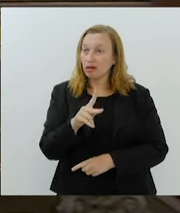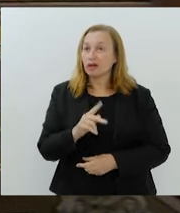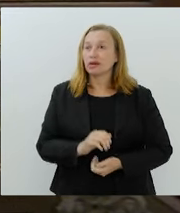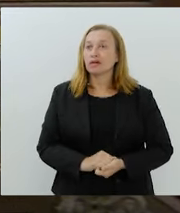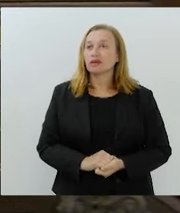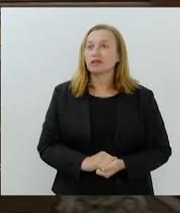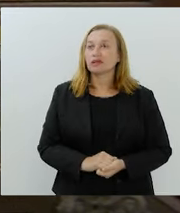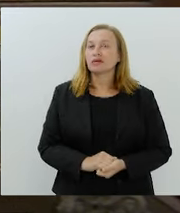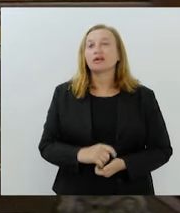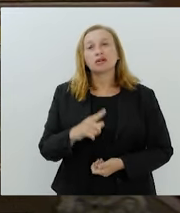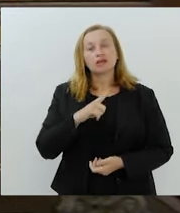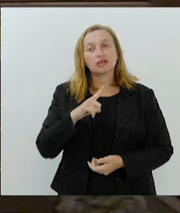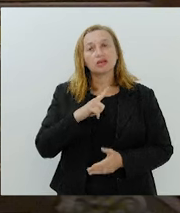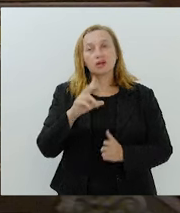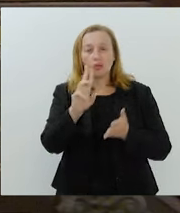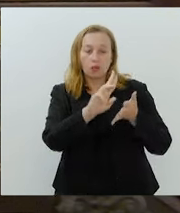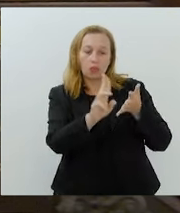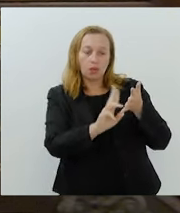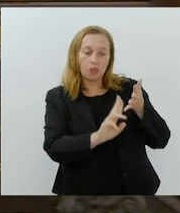mas eu tenho uma listinha